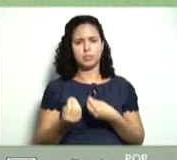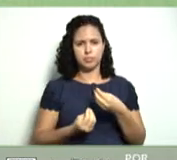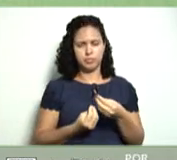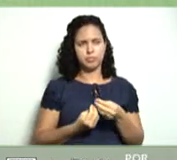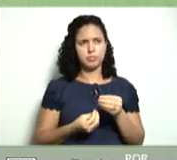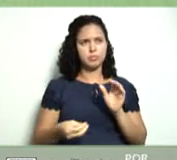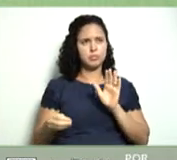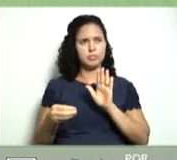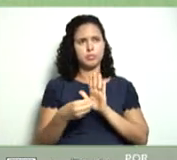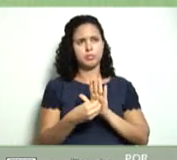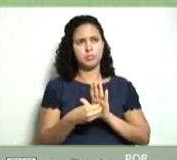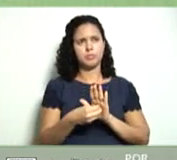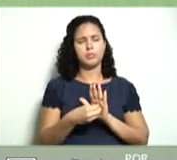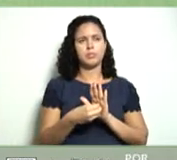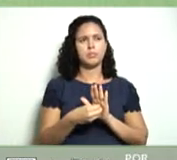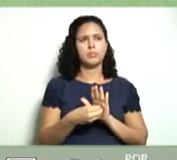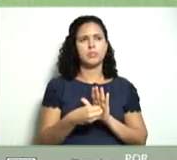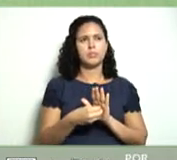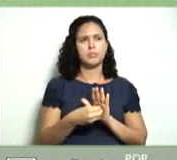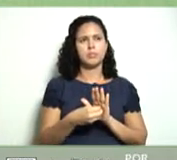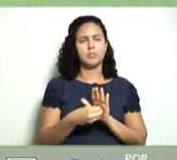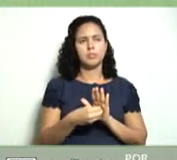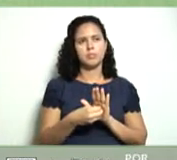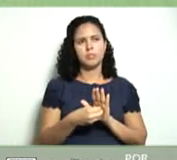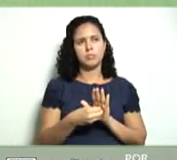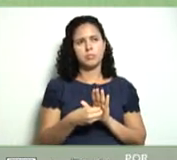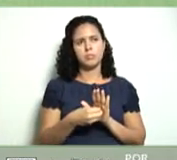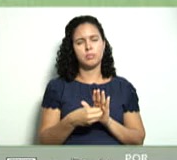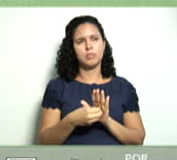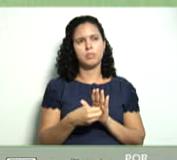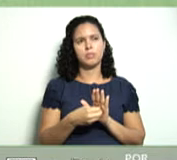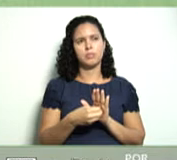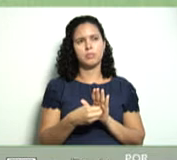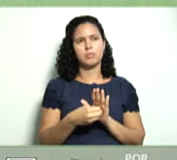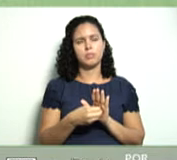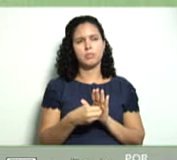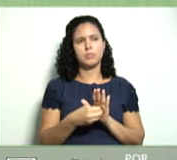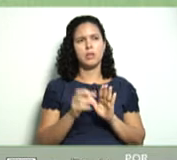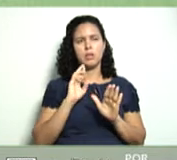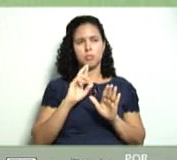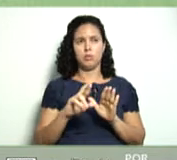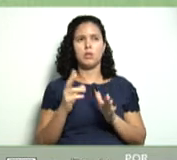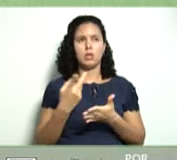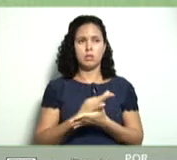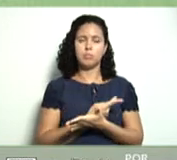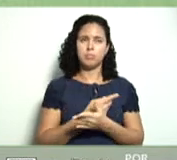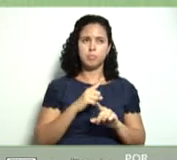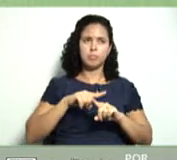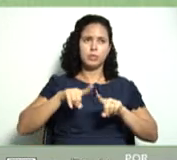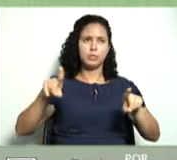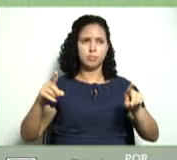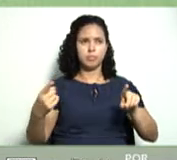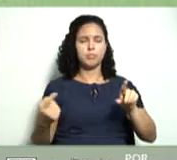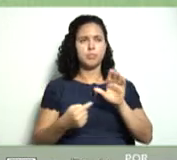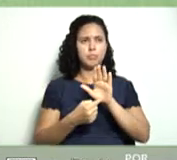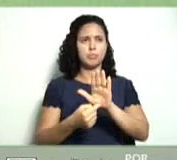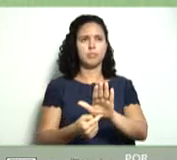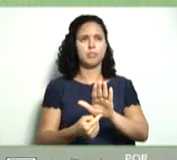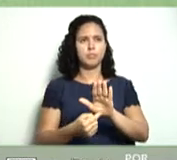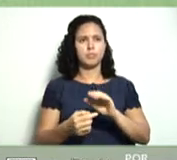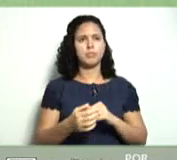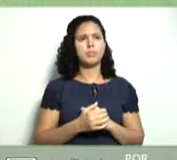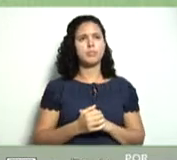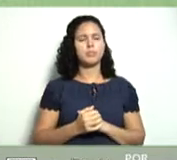colocou e yahoo aumente e ficou a resposta e alterada né mas eu mostro para vocês agora no